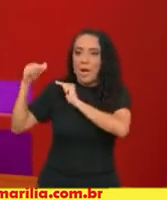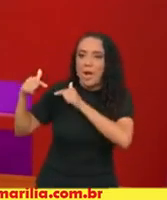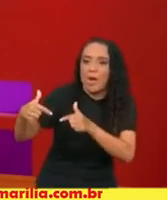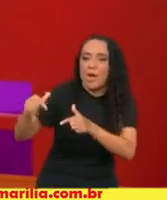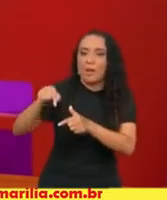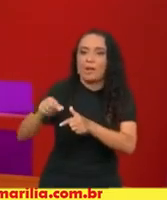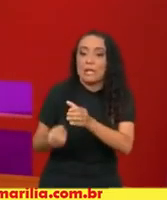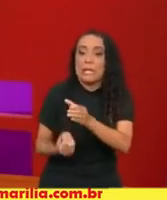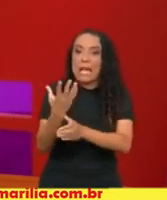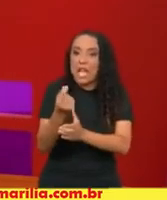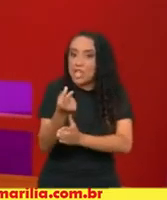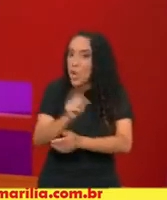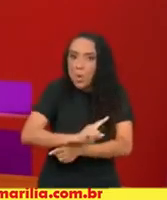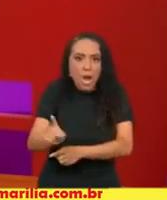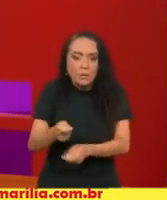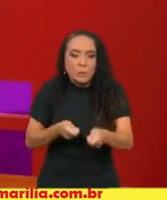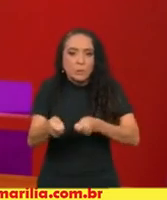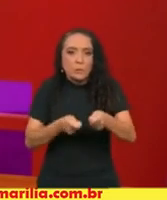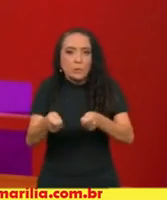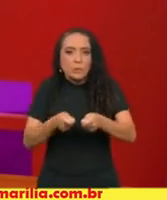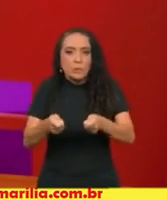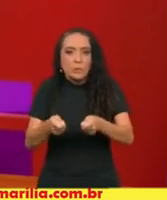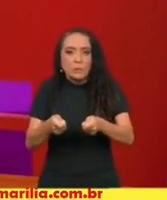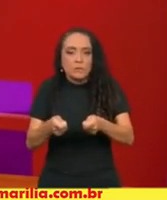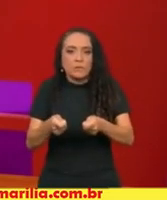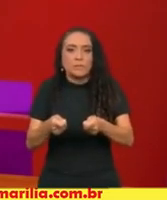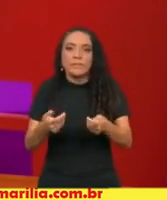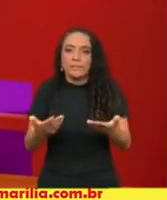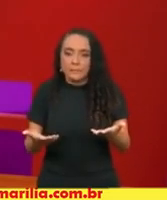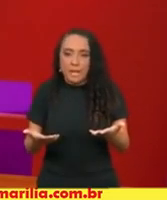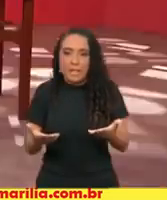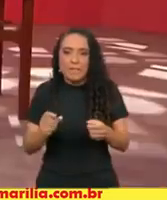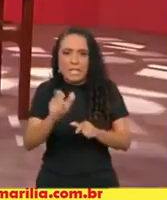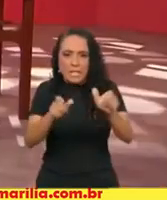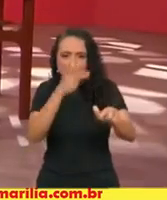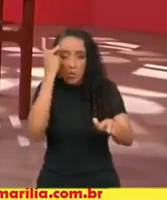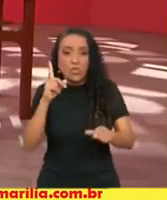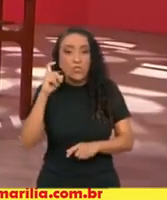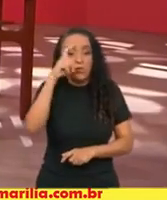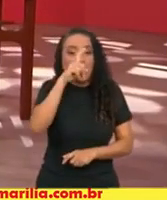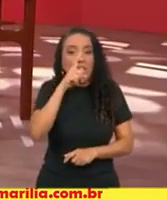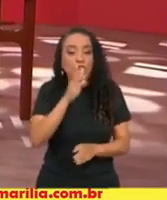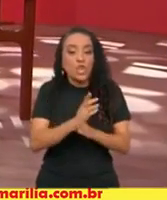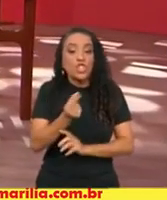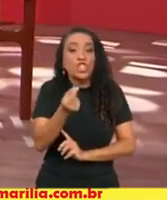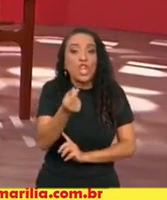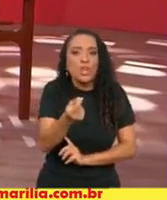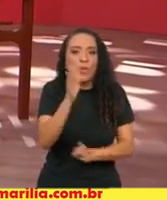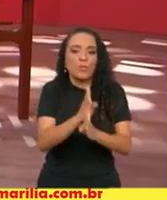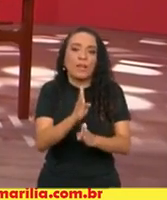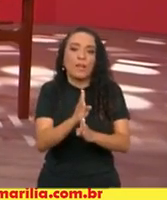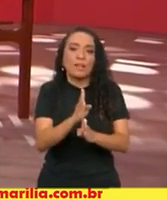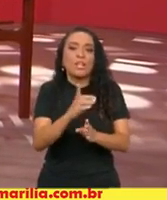cria moeda, segura ao máximo o emissionismo monetário, né? Mas isso fazia com que as pessoas tinham dificuldade de encontrar dinheiro? Tem pouco papel